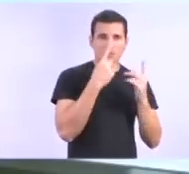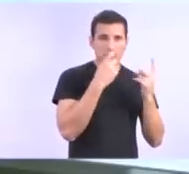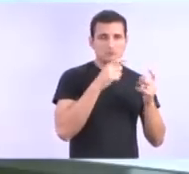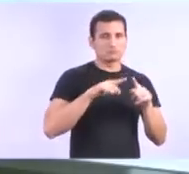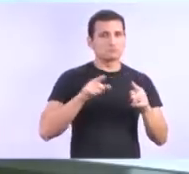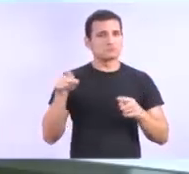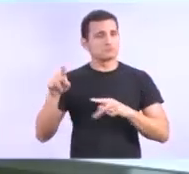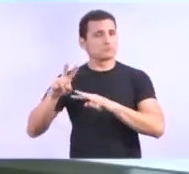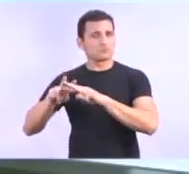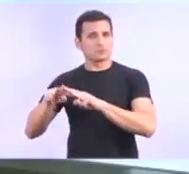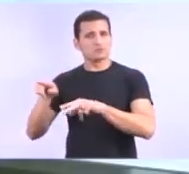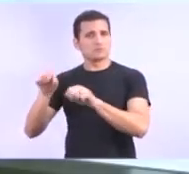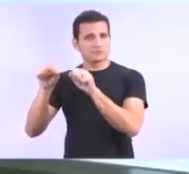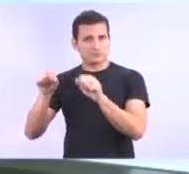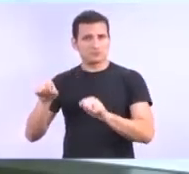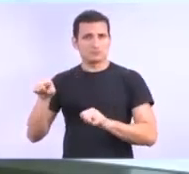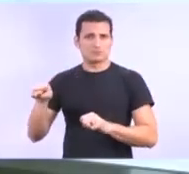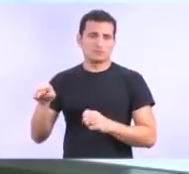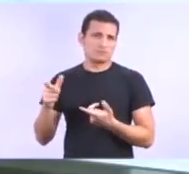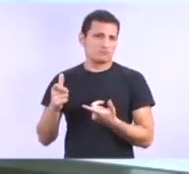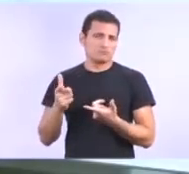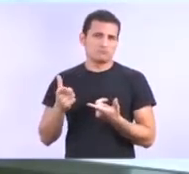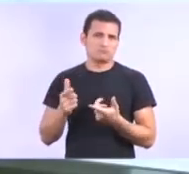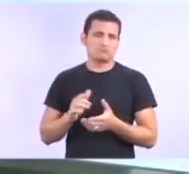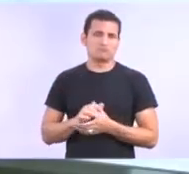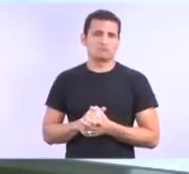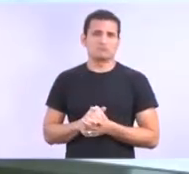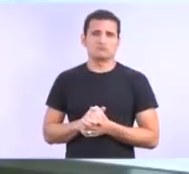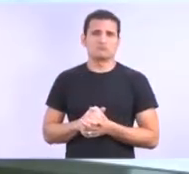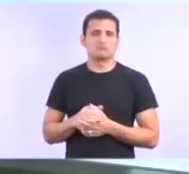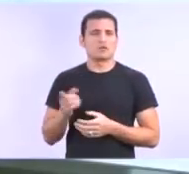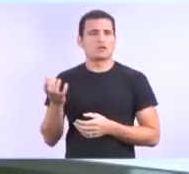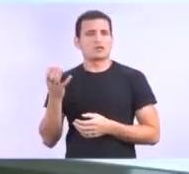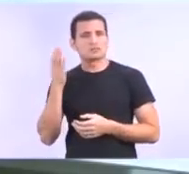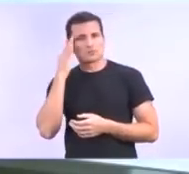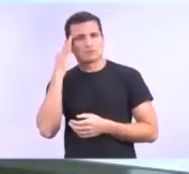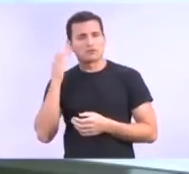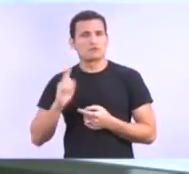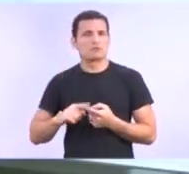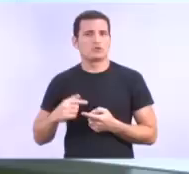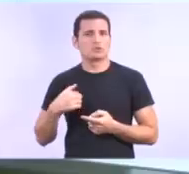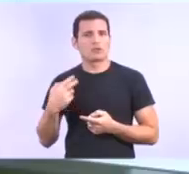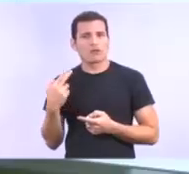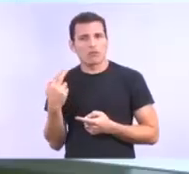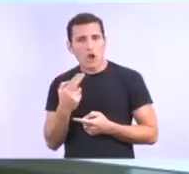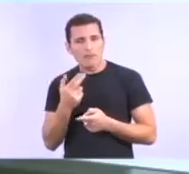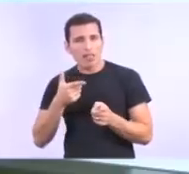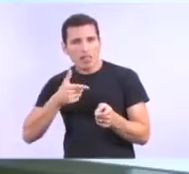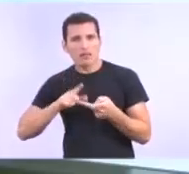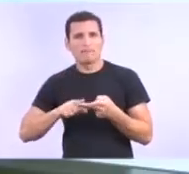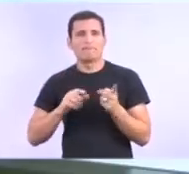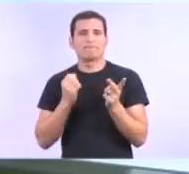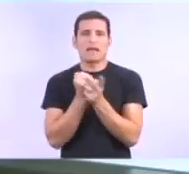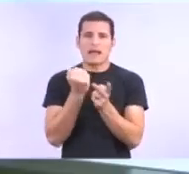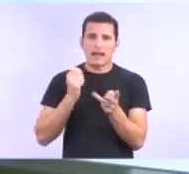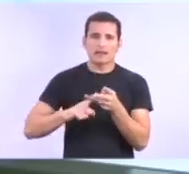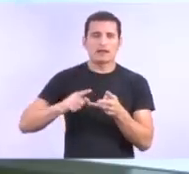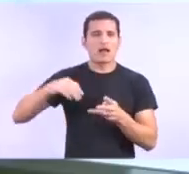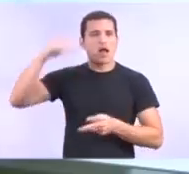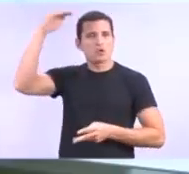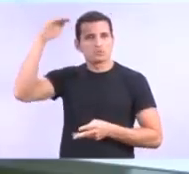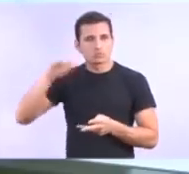lá para o sistema penitenciário do Estado vai querer saber se eu tenho algum apelido, se eu tenho alguma marca, qual é a minha altura, qual é